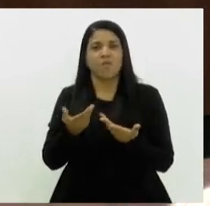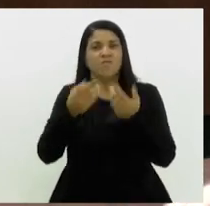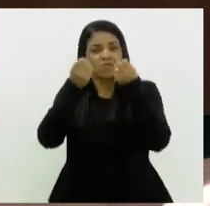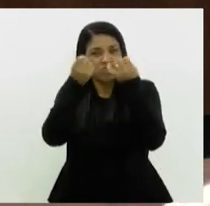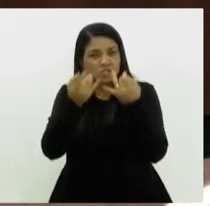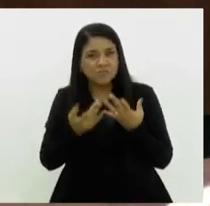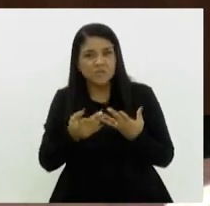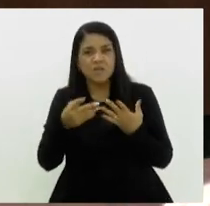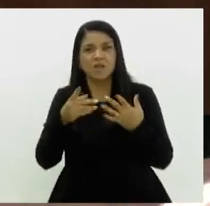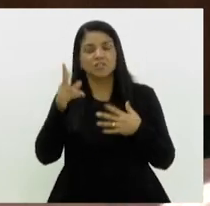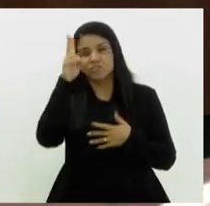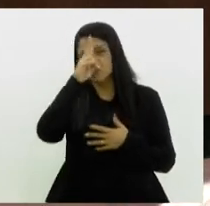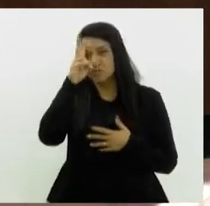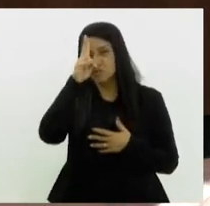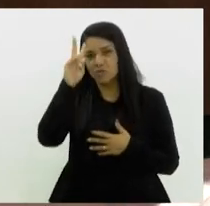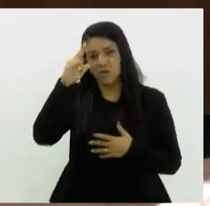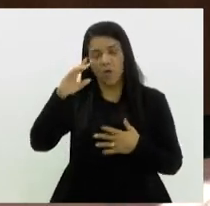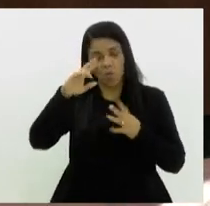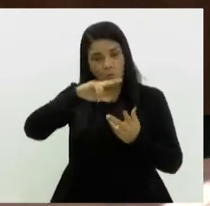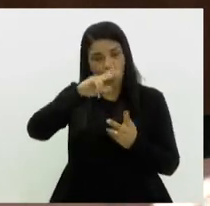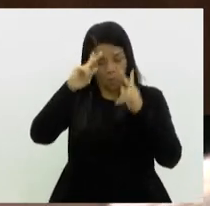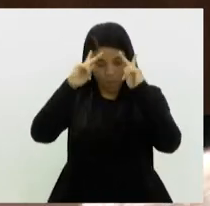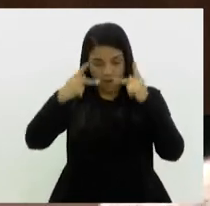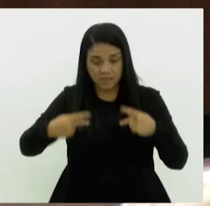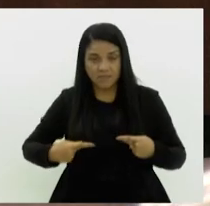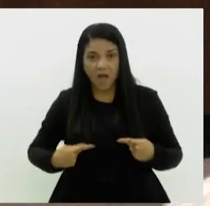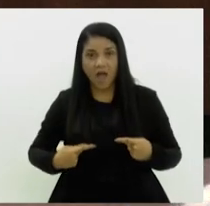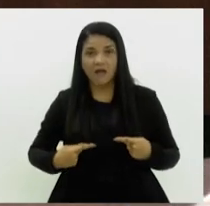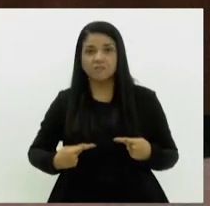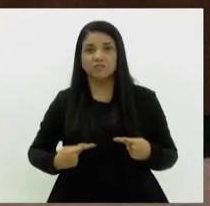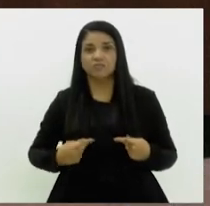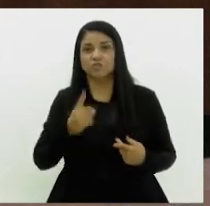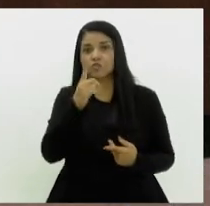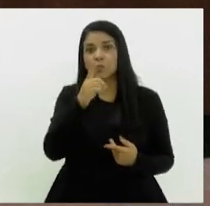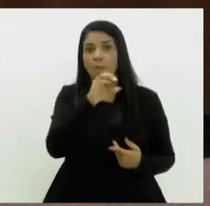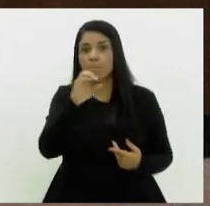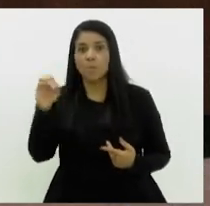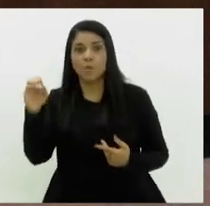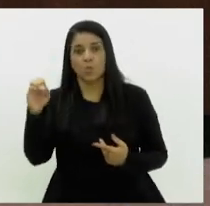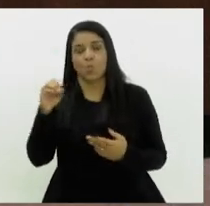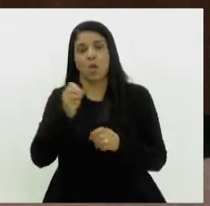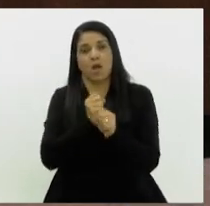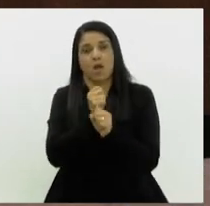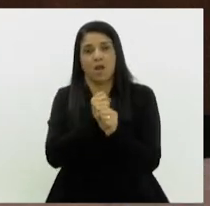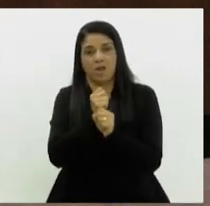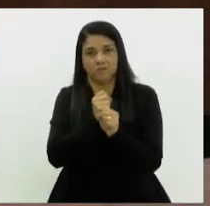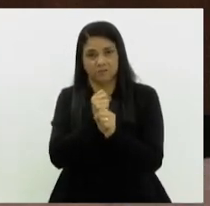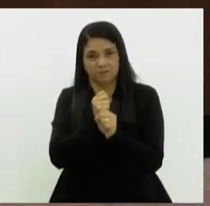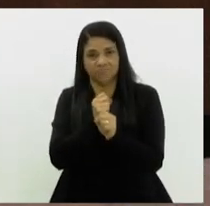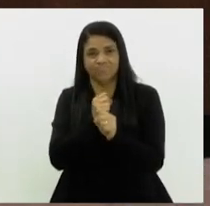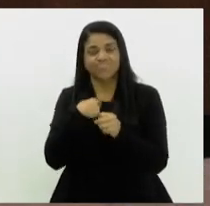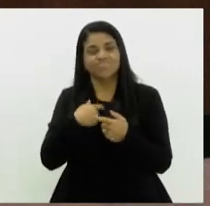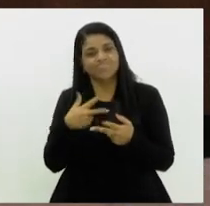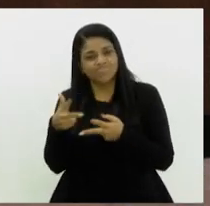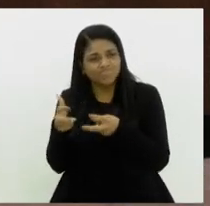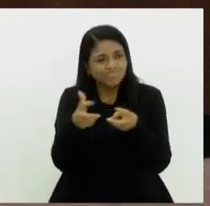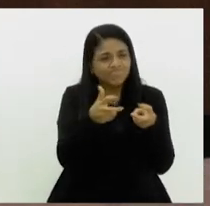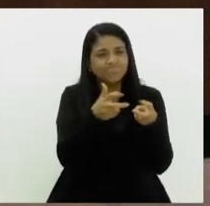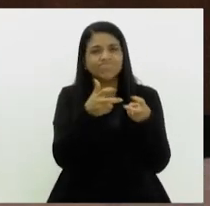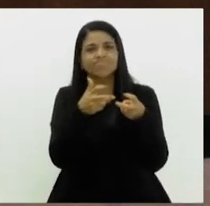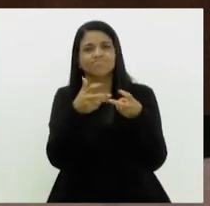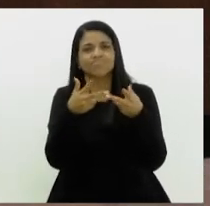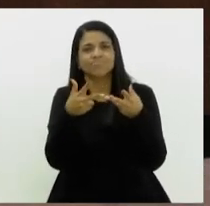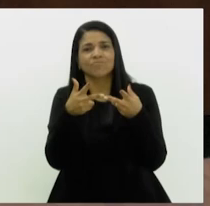da história da humanidade nos últimos milênios, mas ainda assim a gente deva achar uma perspectiva humanitária,